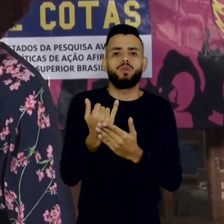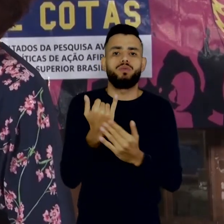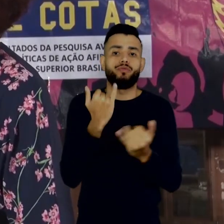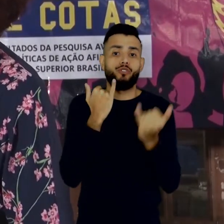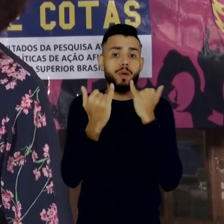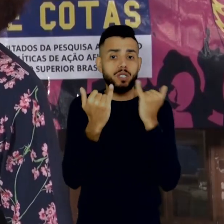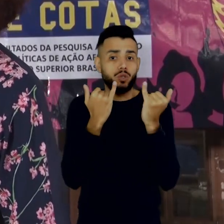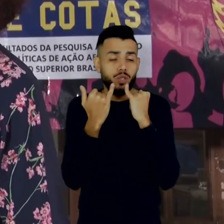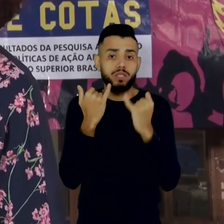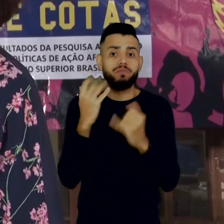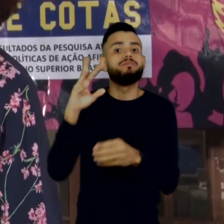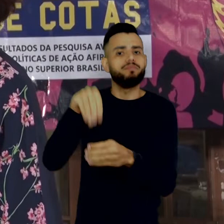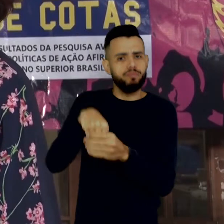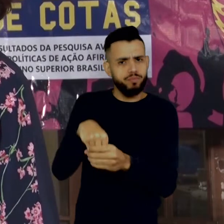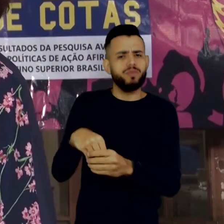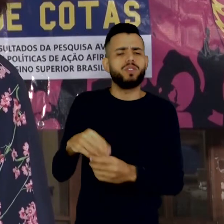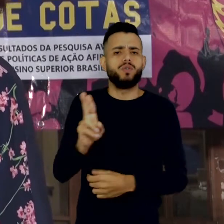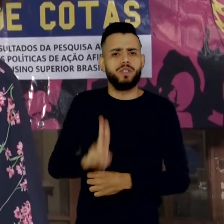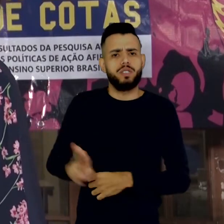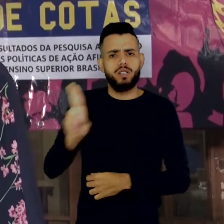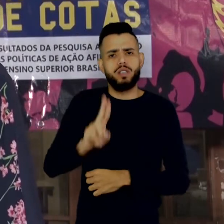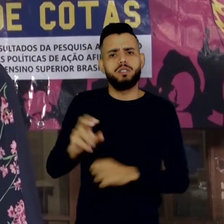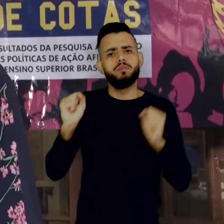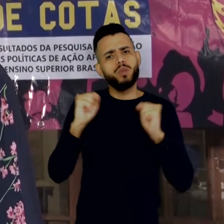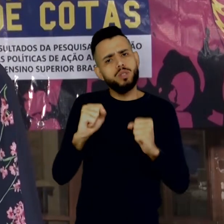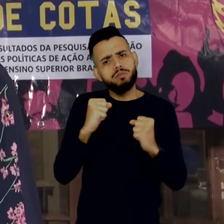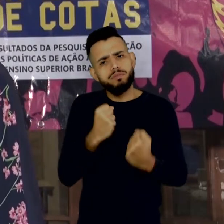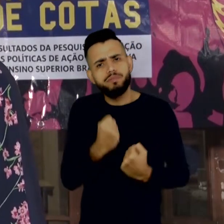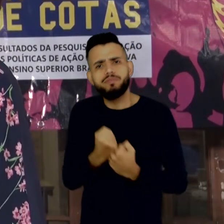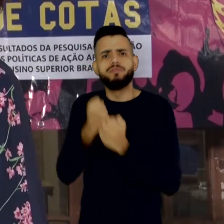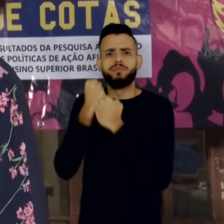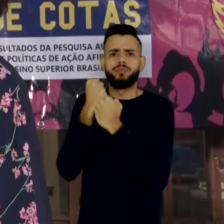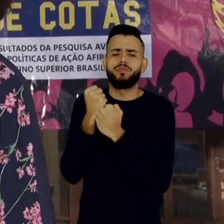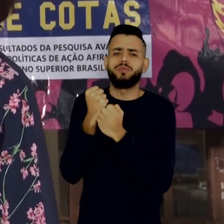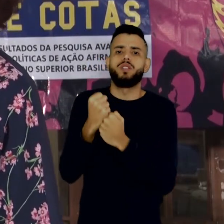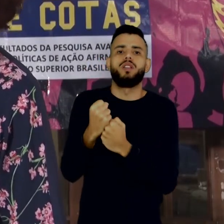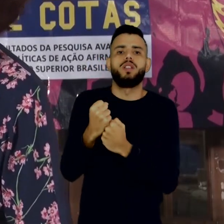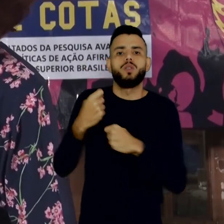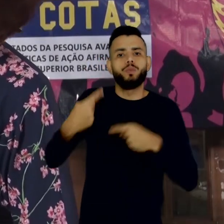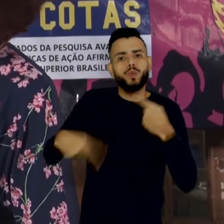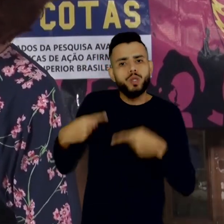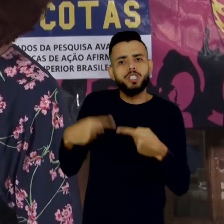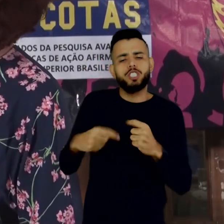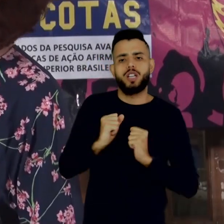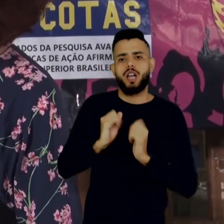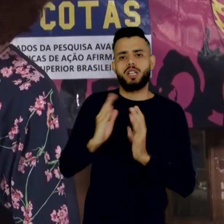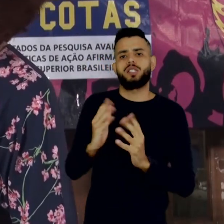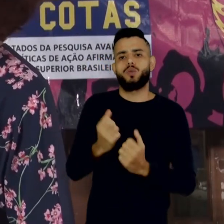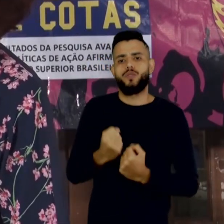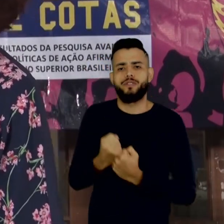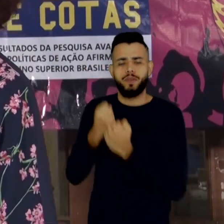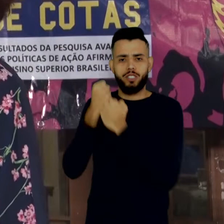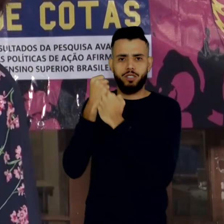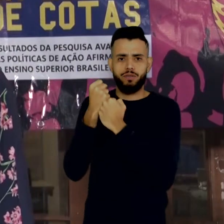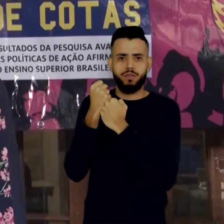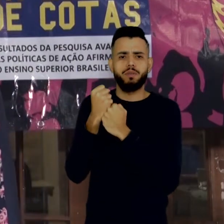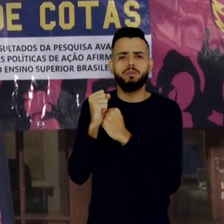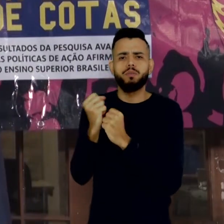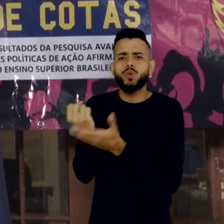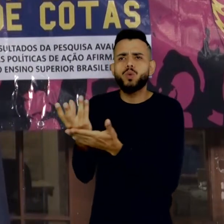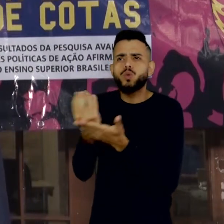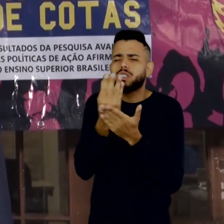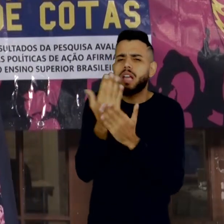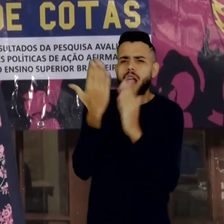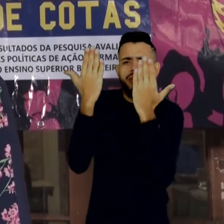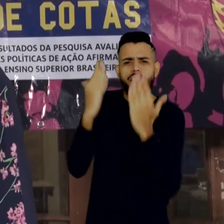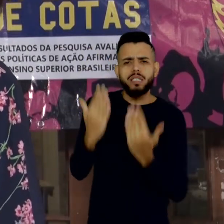nas universidades que possam contribuir para o fortalecimento das políticas de ação afirmativa. Produzir, sistematizar e analisar